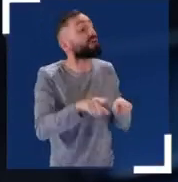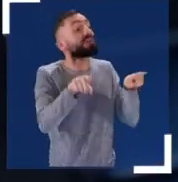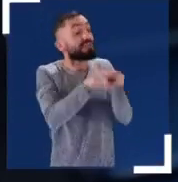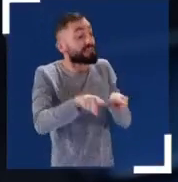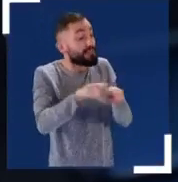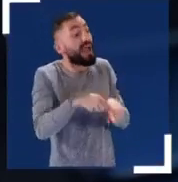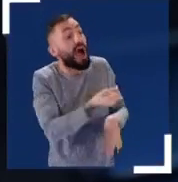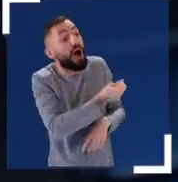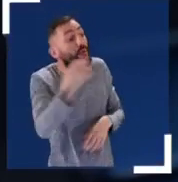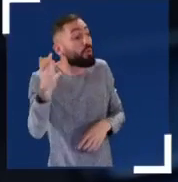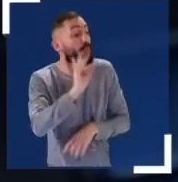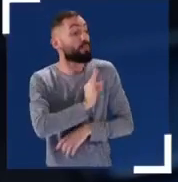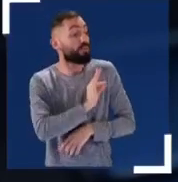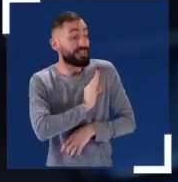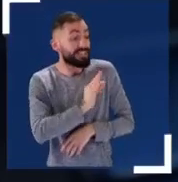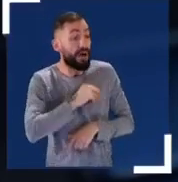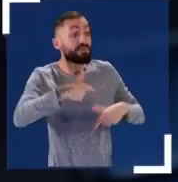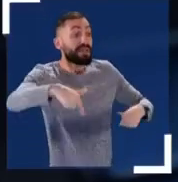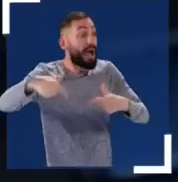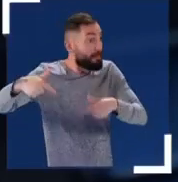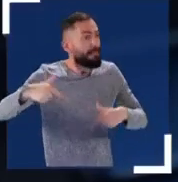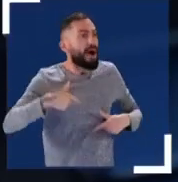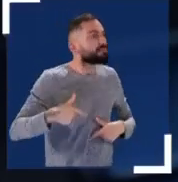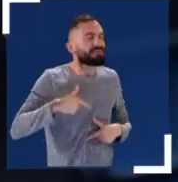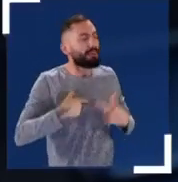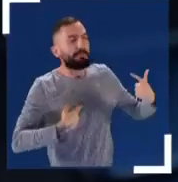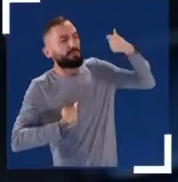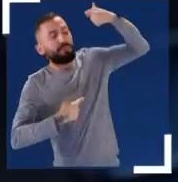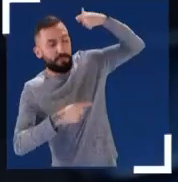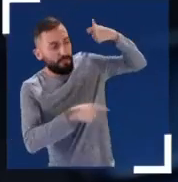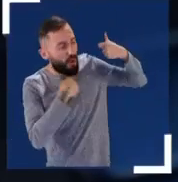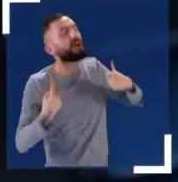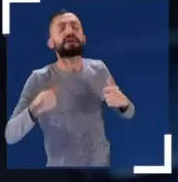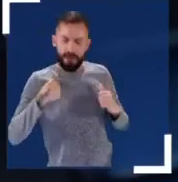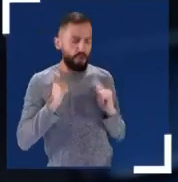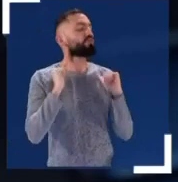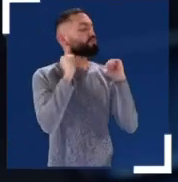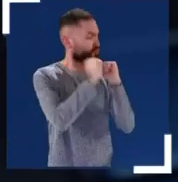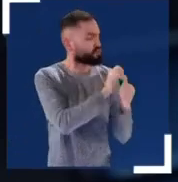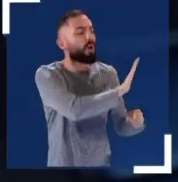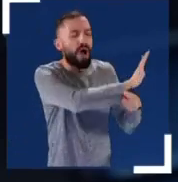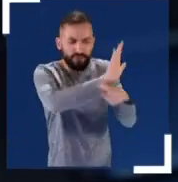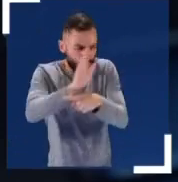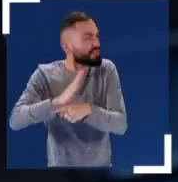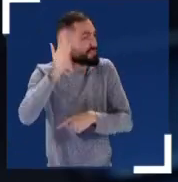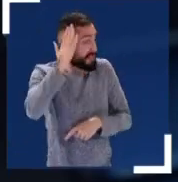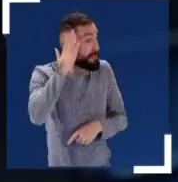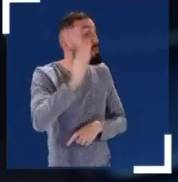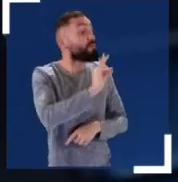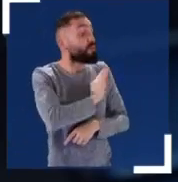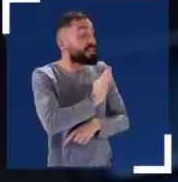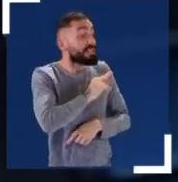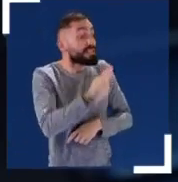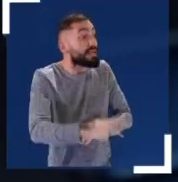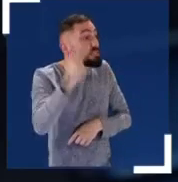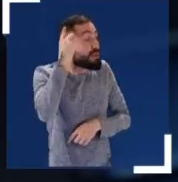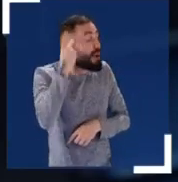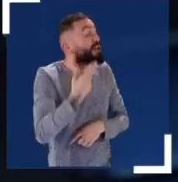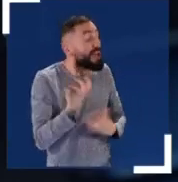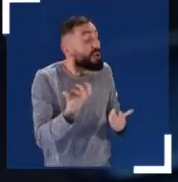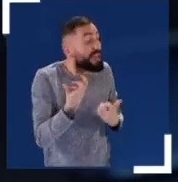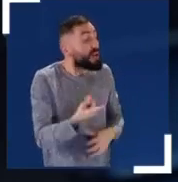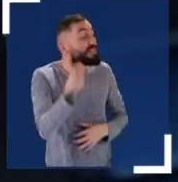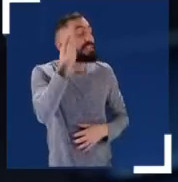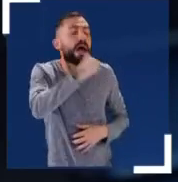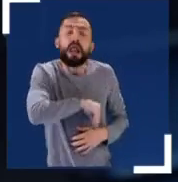dos policiais quando estão em serviço, que eu tenho feito questão de estar lá com eles. Eu quero que os policiais de São Paulo sejam os mais bem remunerados do